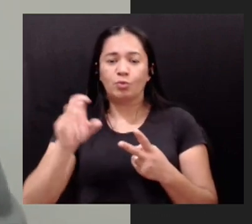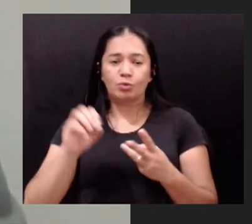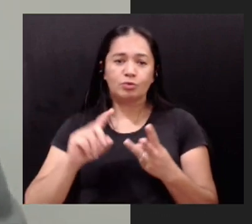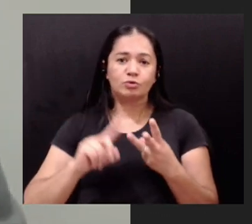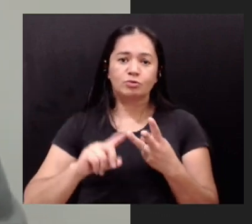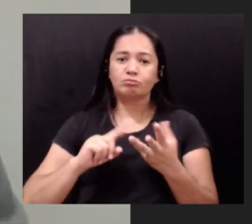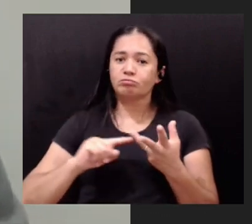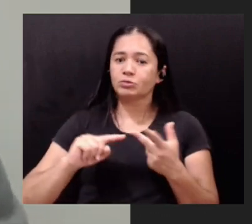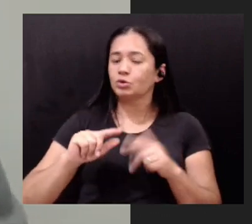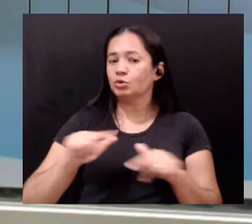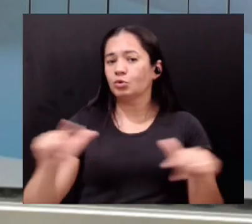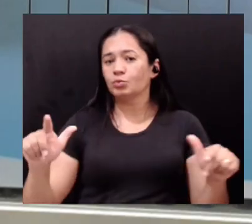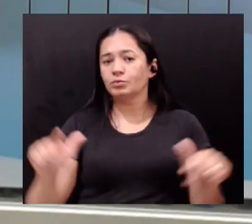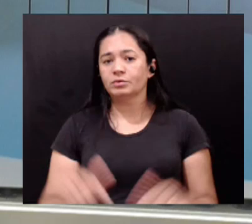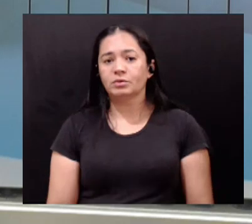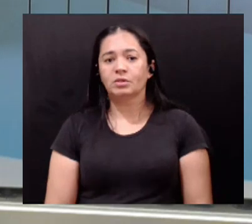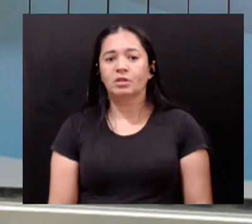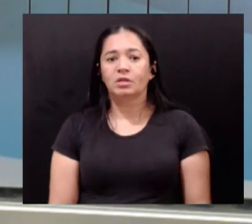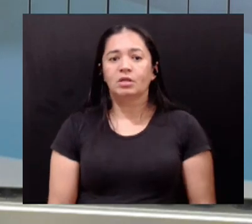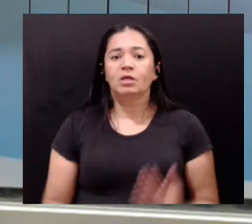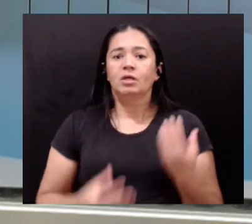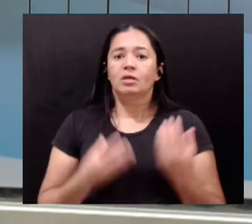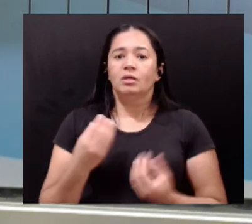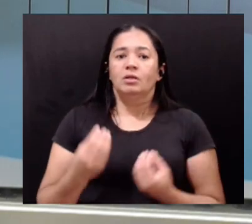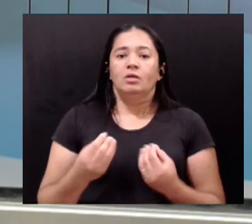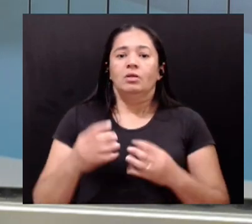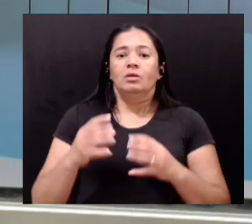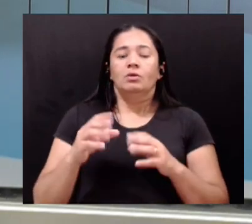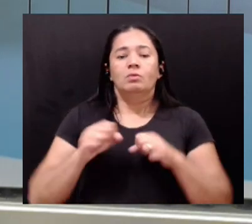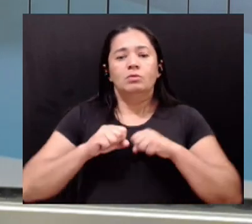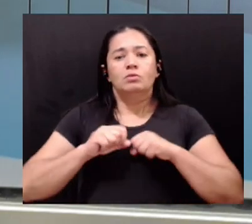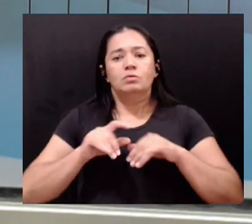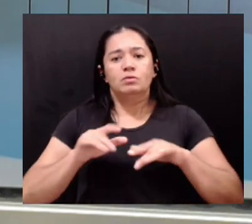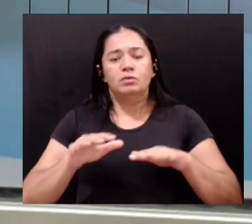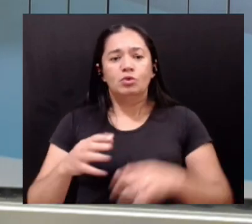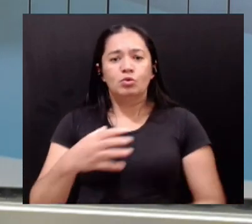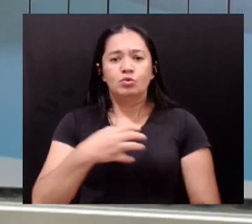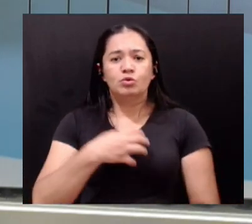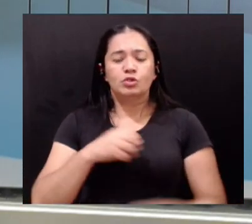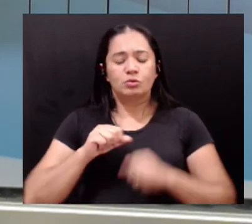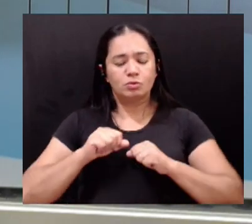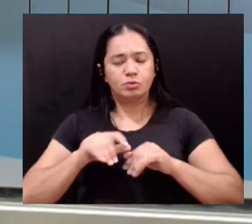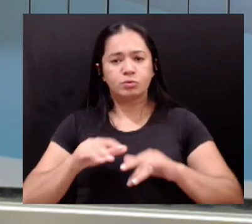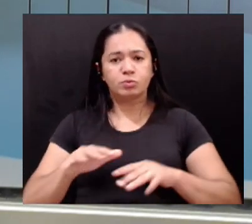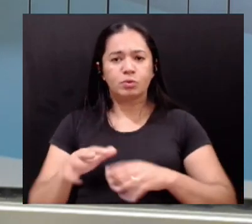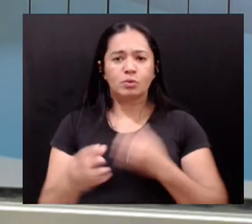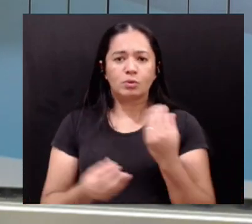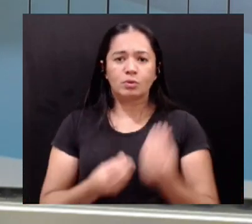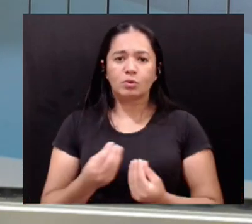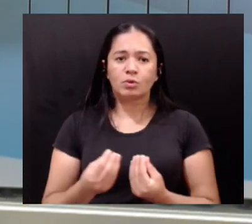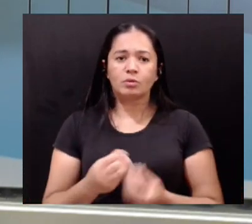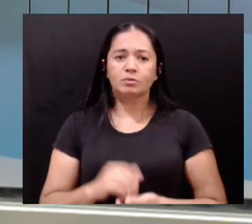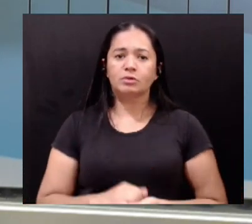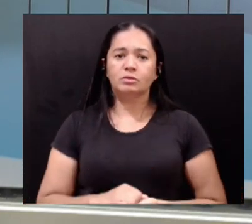Entendi. E como que ela é transmitida, né? Qual que é a forma de transmissão da H. pylori?